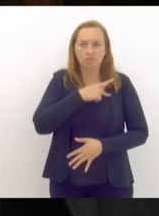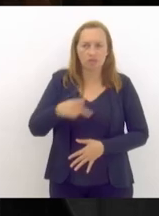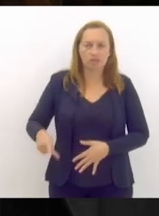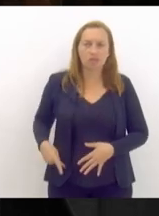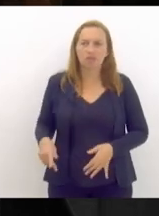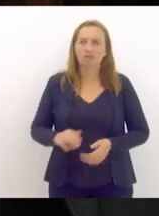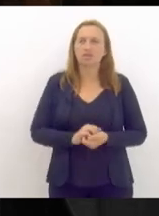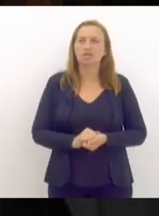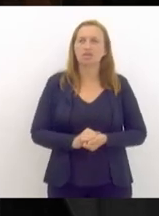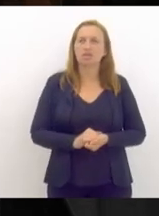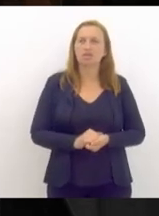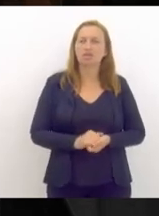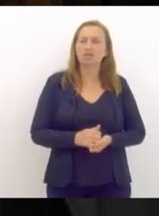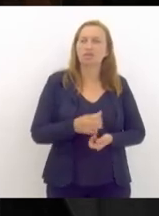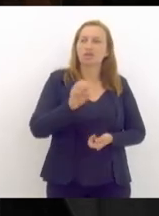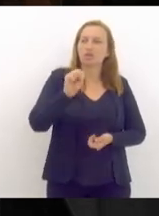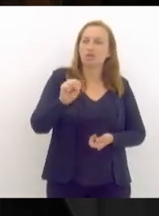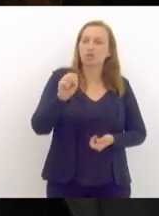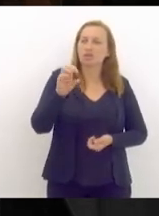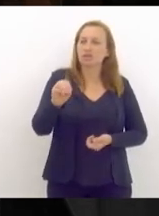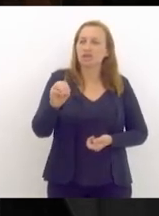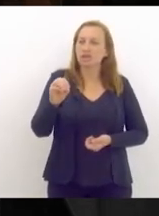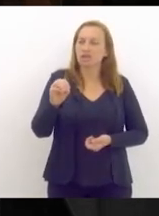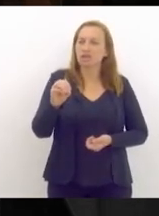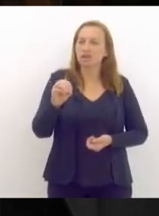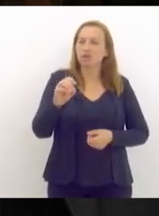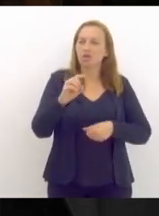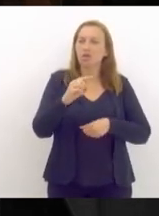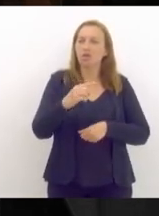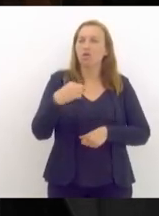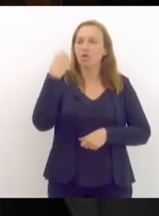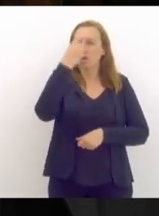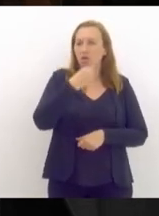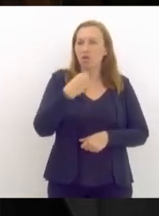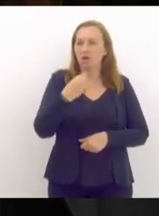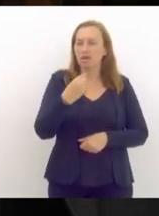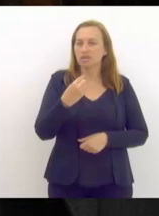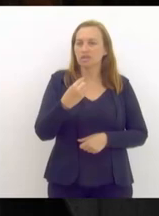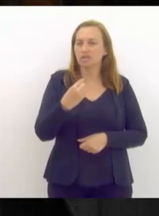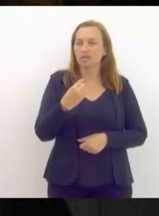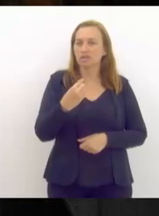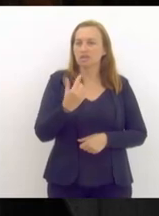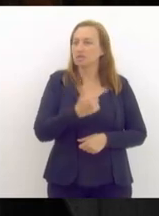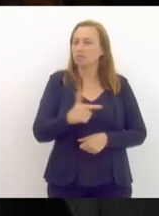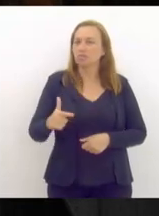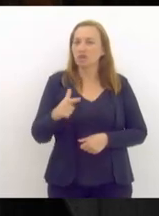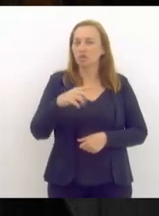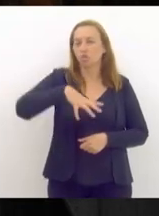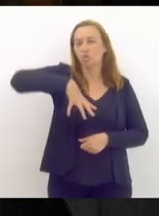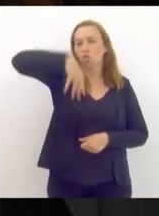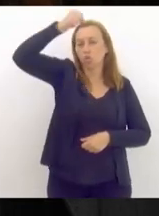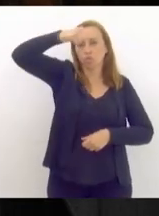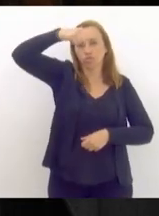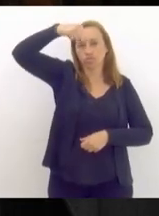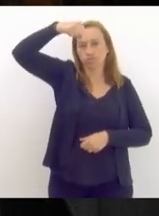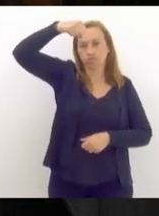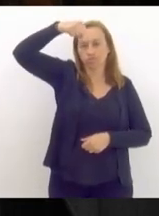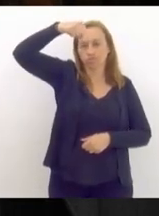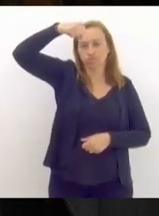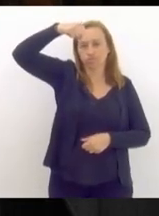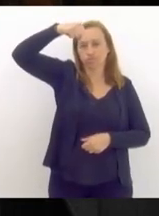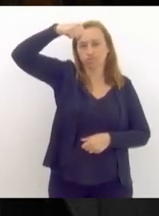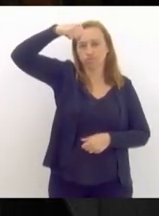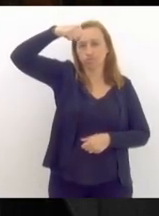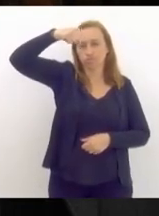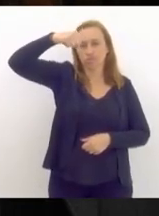ficar 80 horas sem luz e sem simplesmente uma sinalização